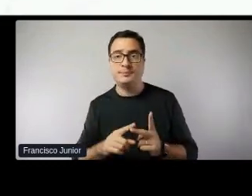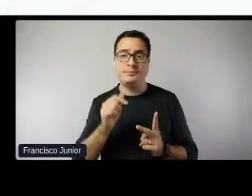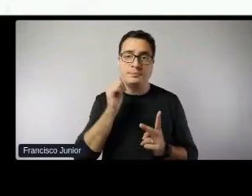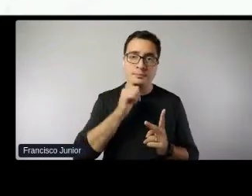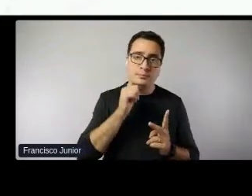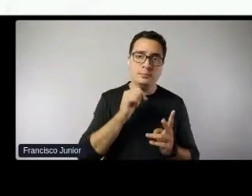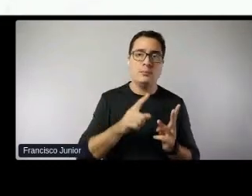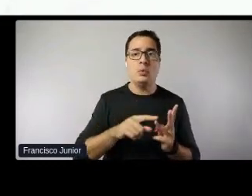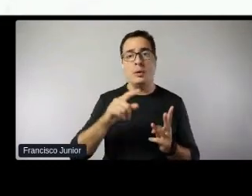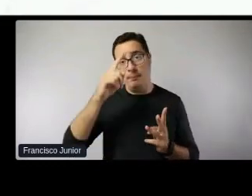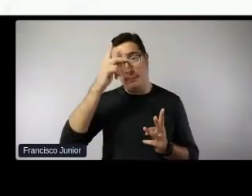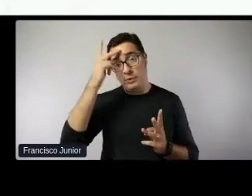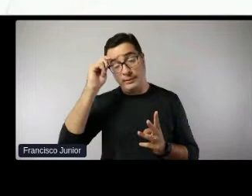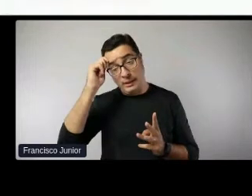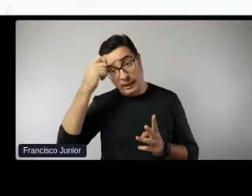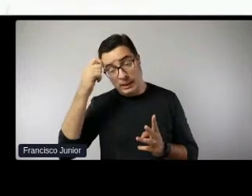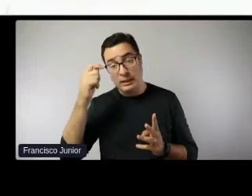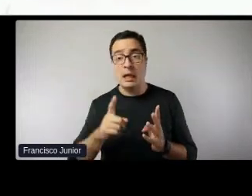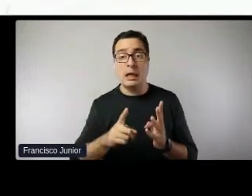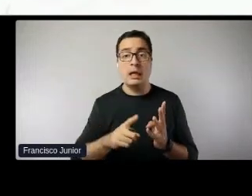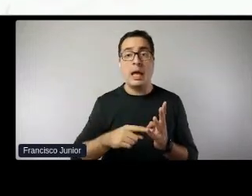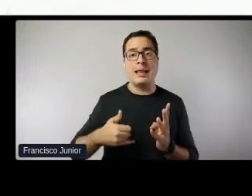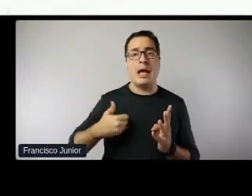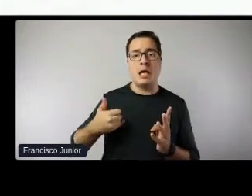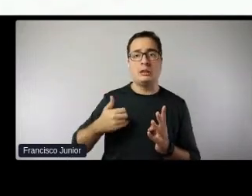mulheres, pretos e faixa etária.